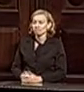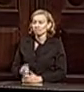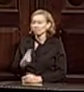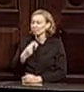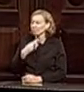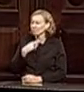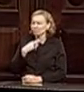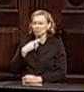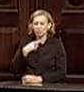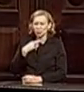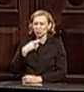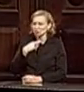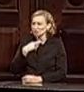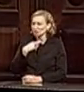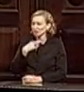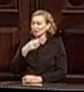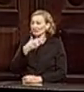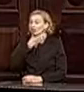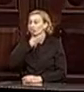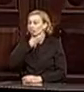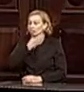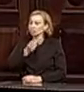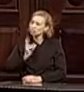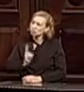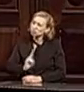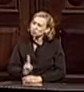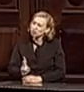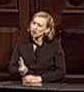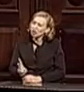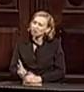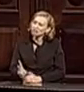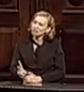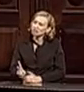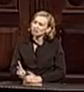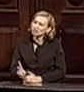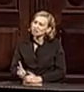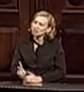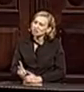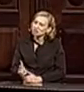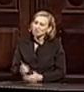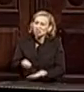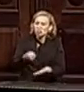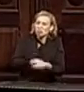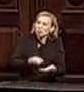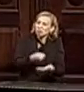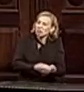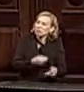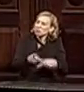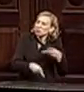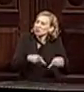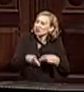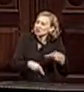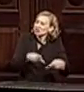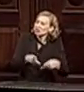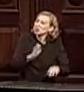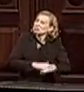essa crise continue a cobrar da população que mais precisa nesse